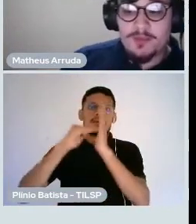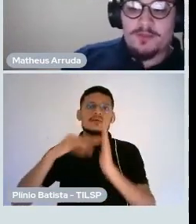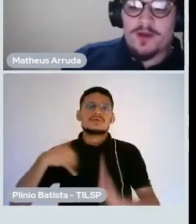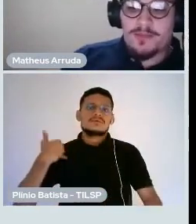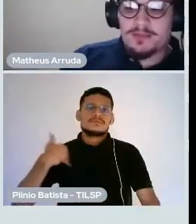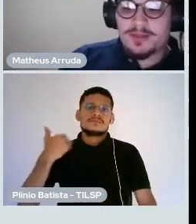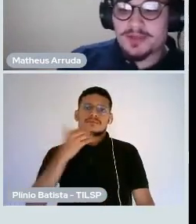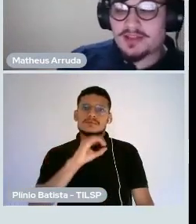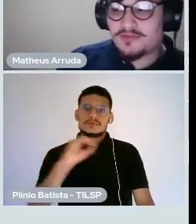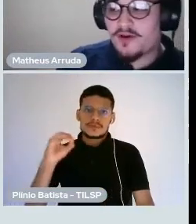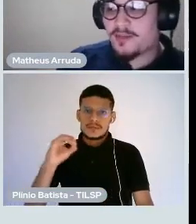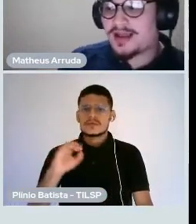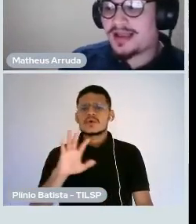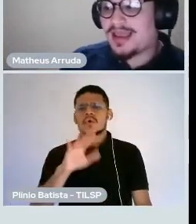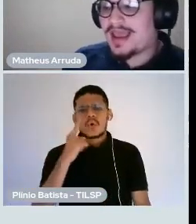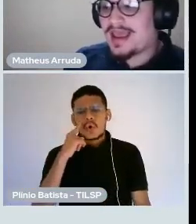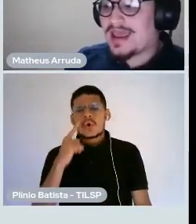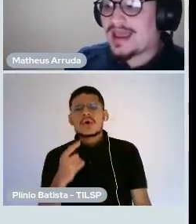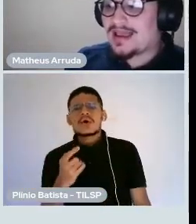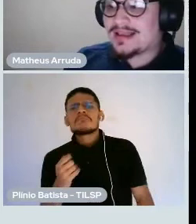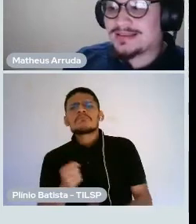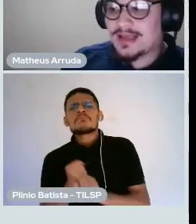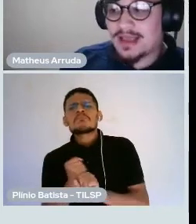Quanto tempo demora para uma pirâmide mudar de forma?